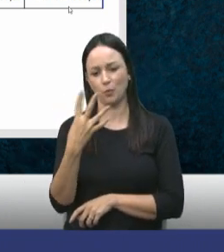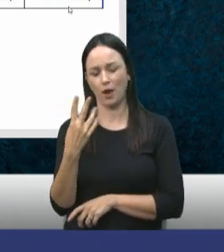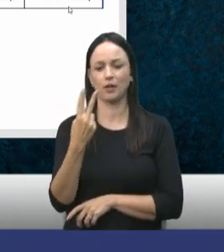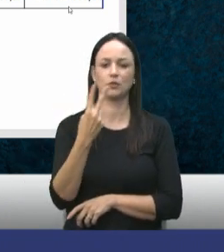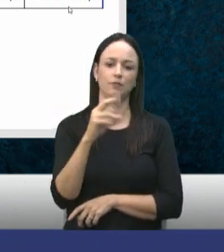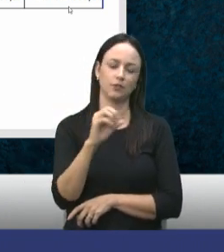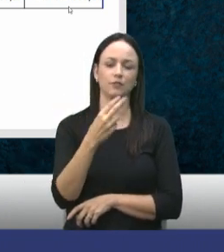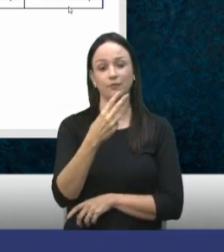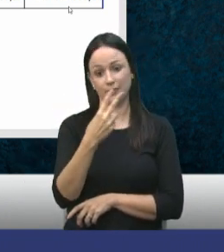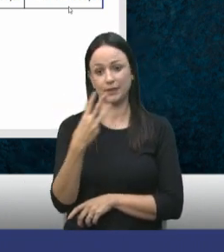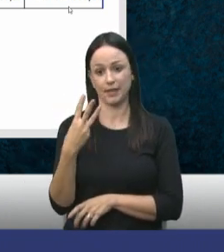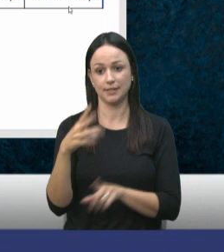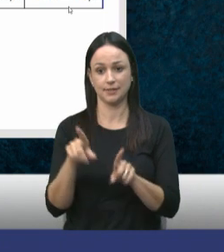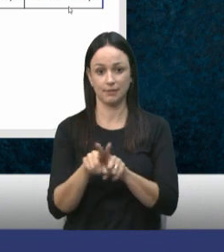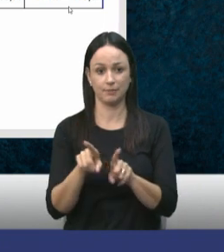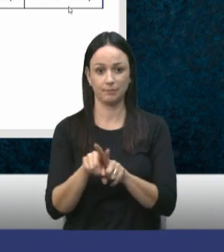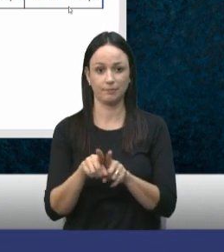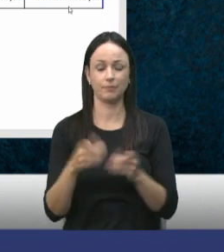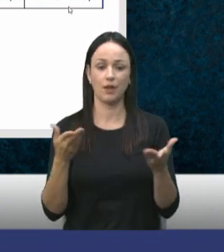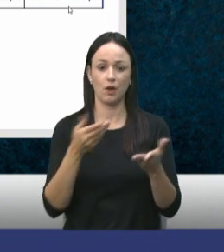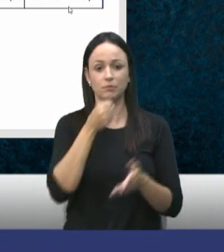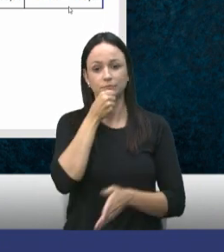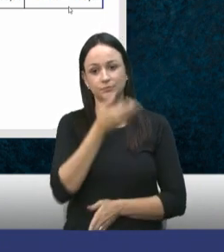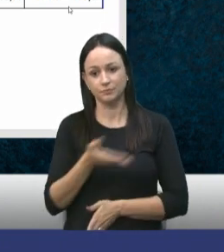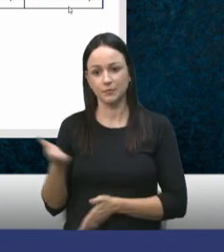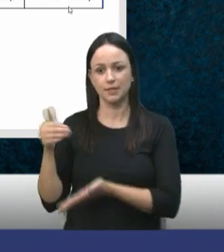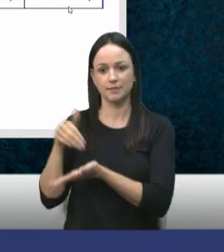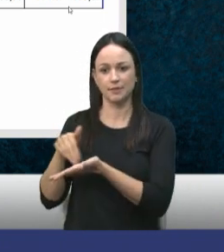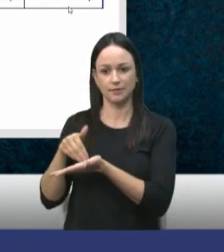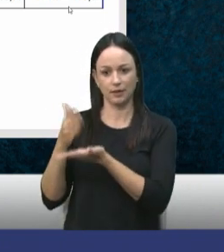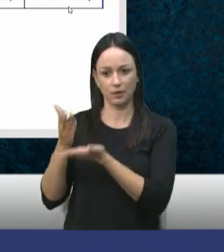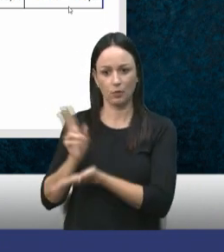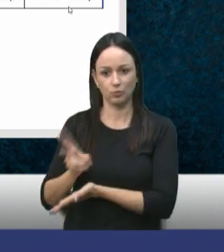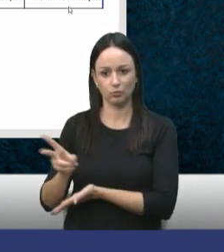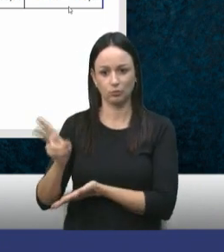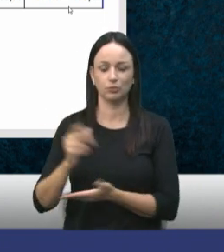2023 e 2024. Devolvo a palavra ao secretário.